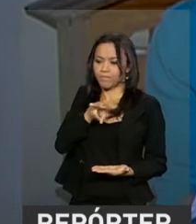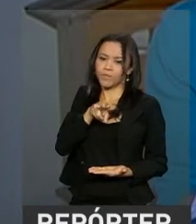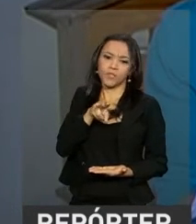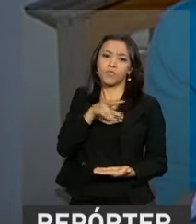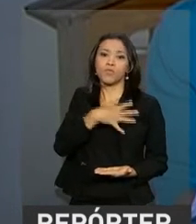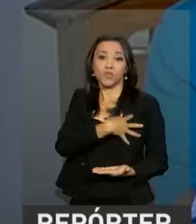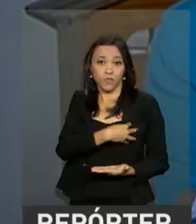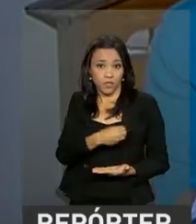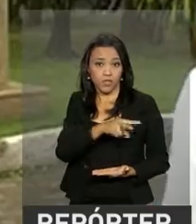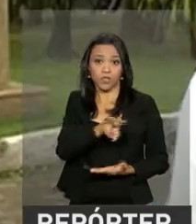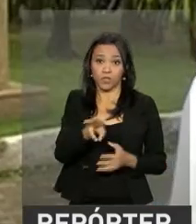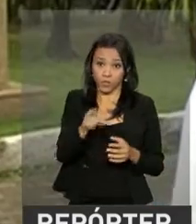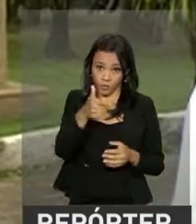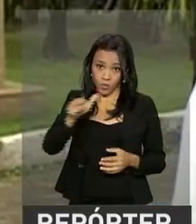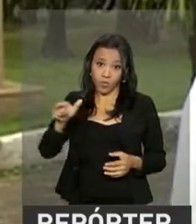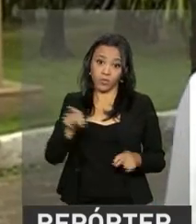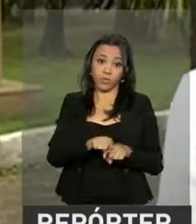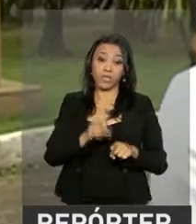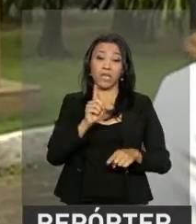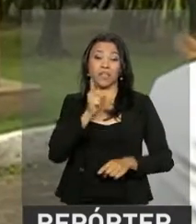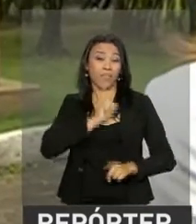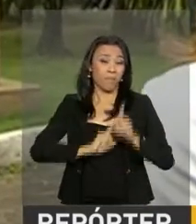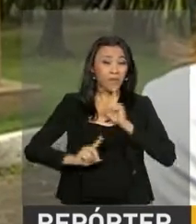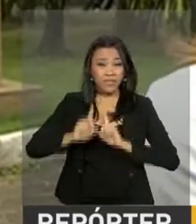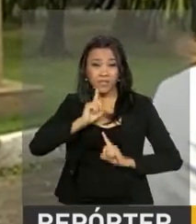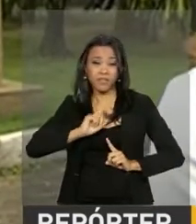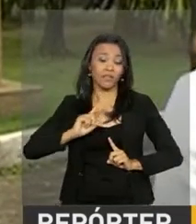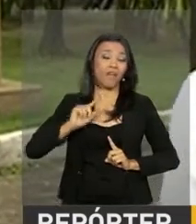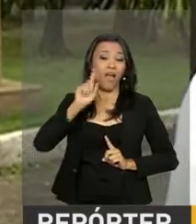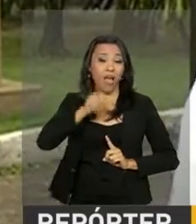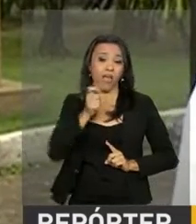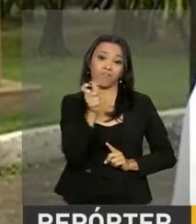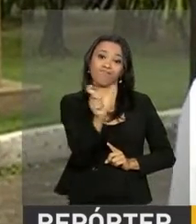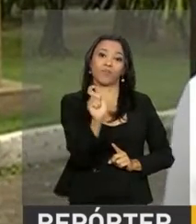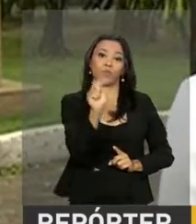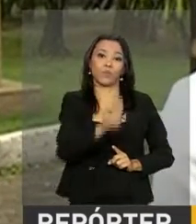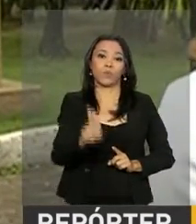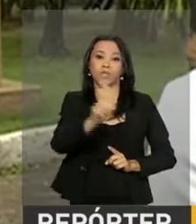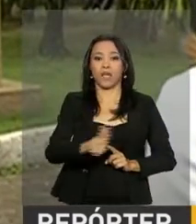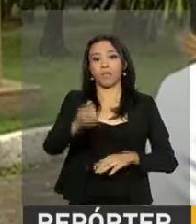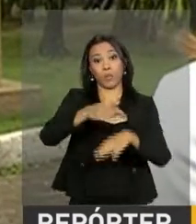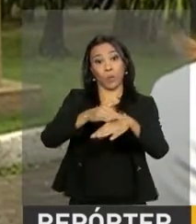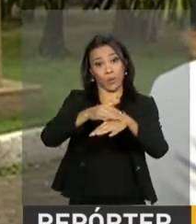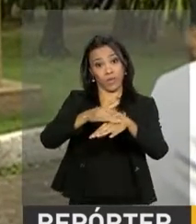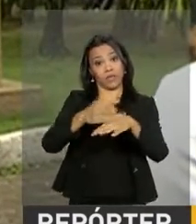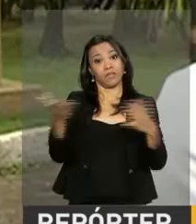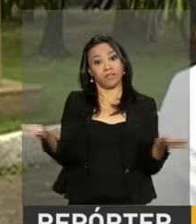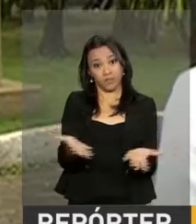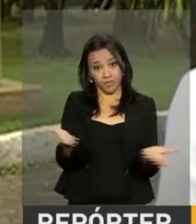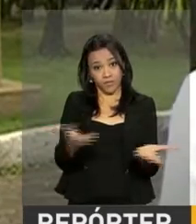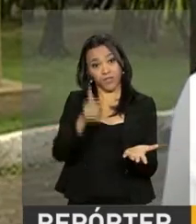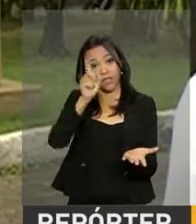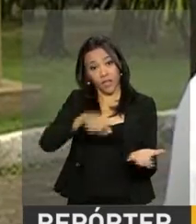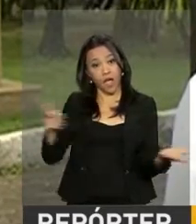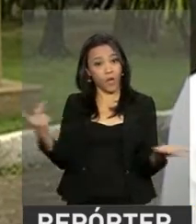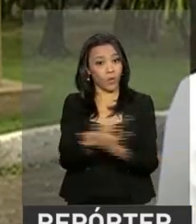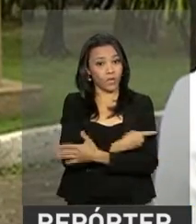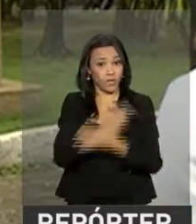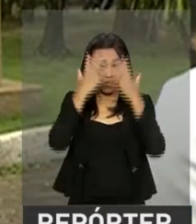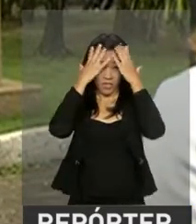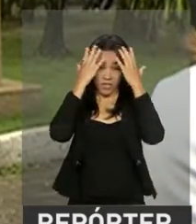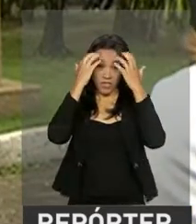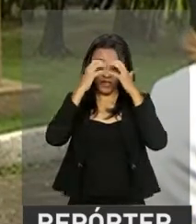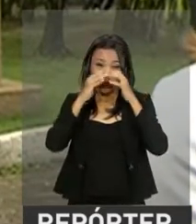para os meus outros filhos. A depressão é a nomenclatura utilizada para uma doença da atualidade, que é uma psicopatologia do campo